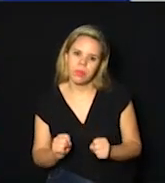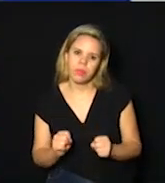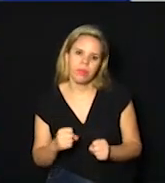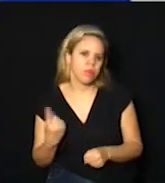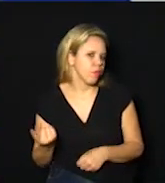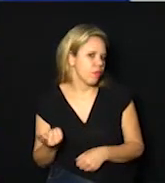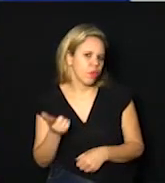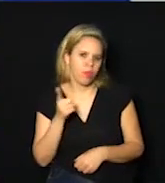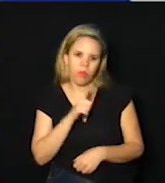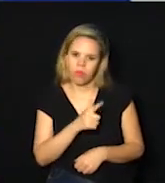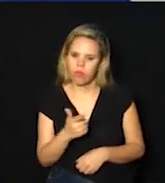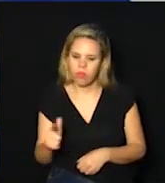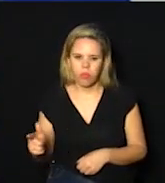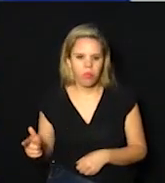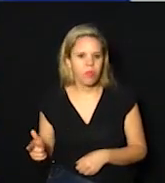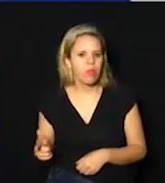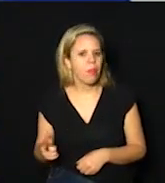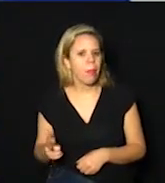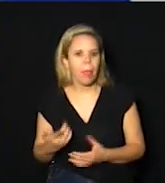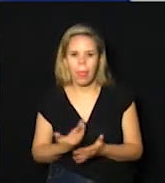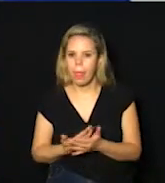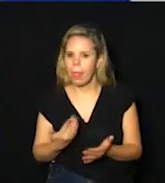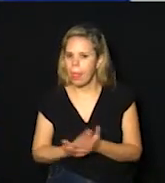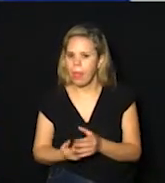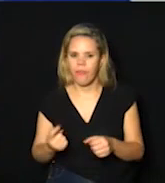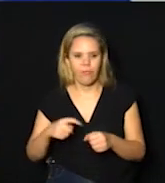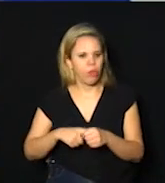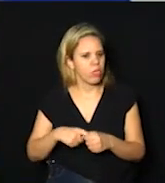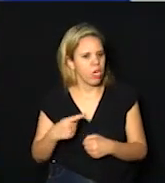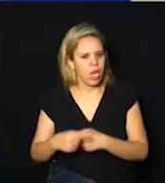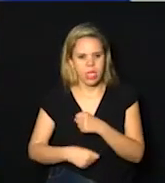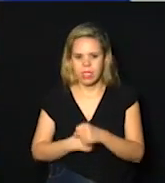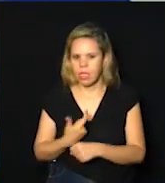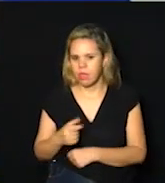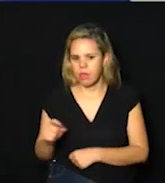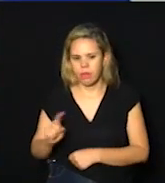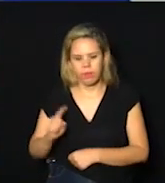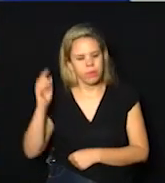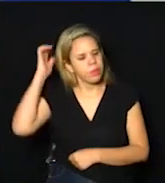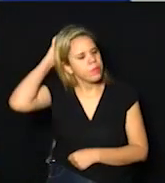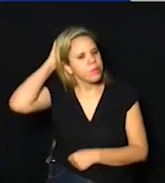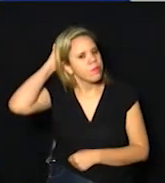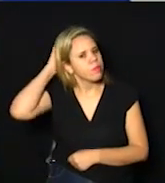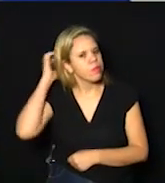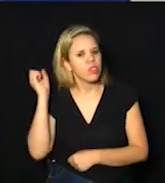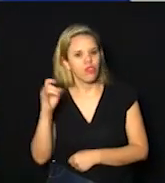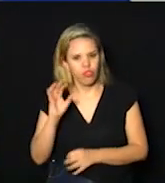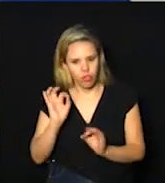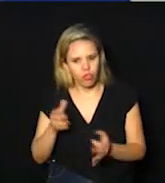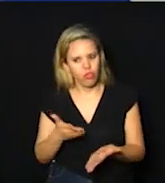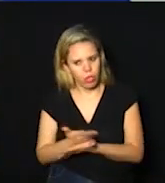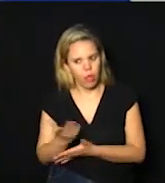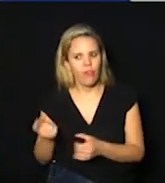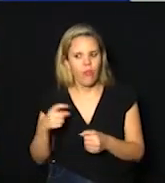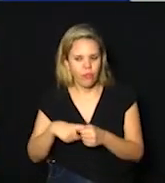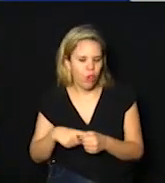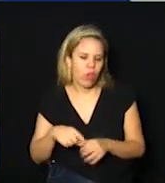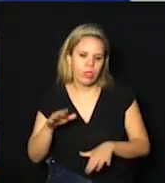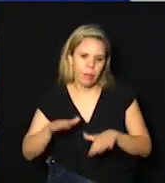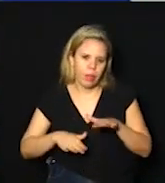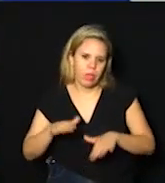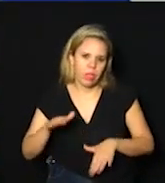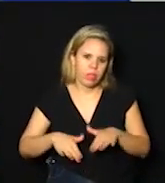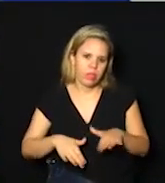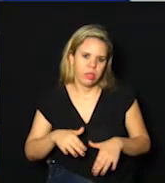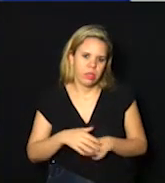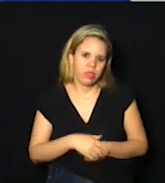não tenhamos as aulas voltando esse ano. Se eu tiver o ok, a gente vai voltar de acordo